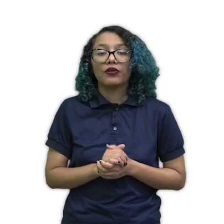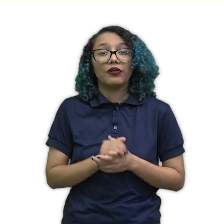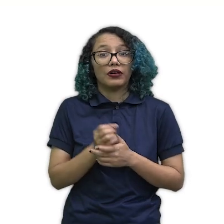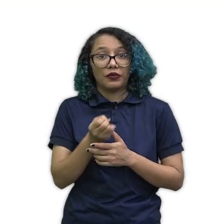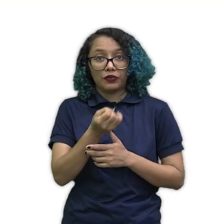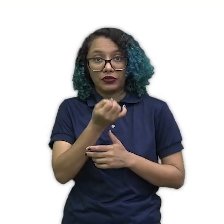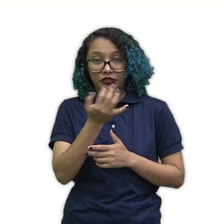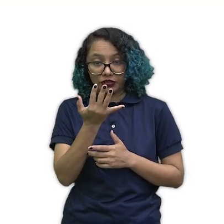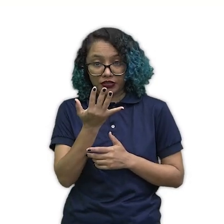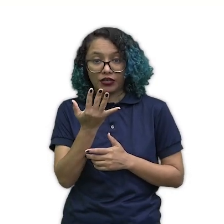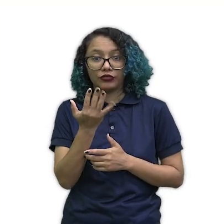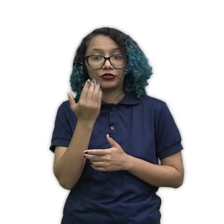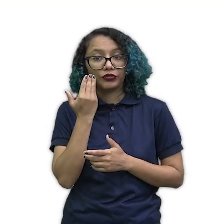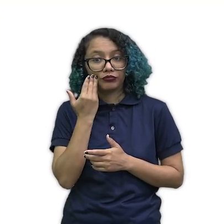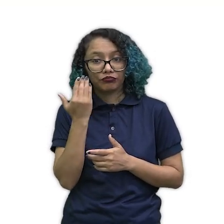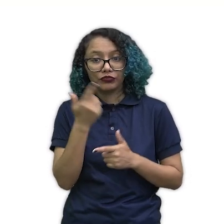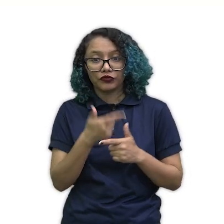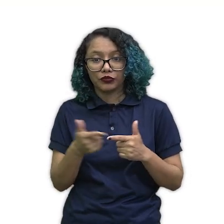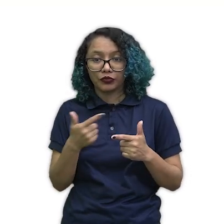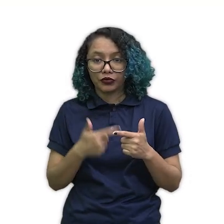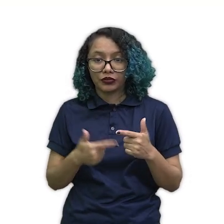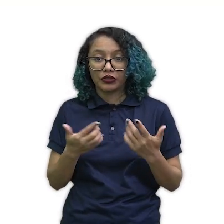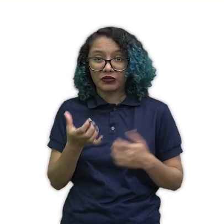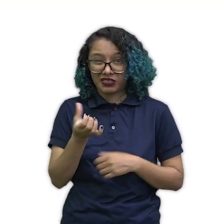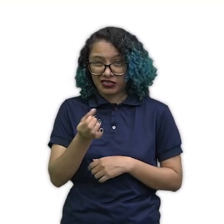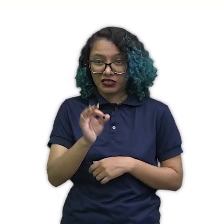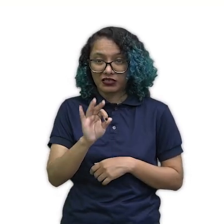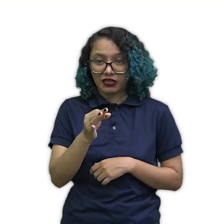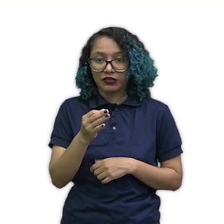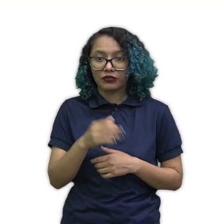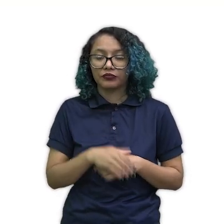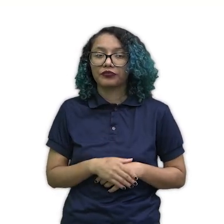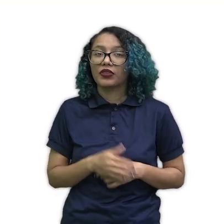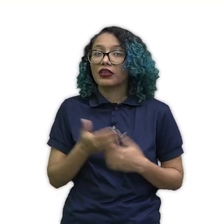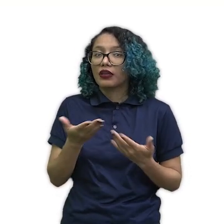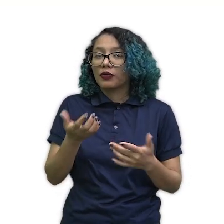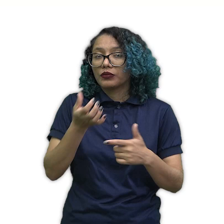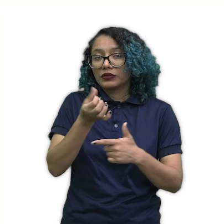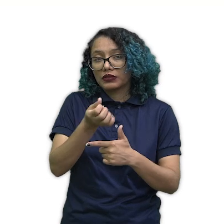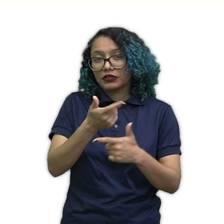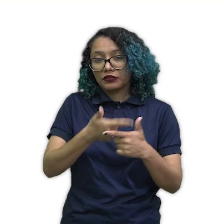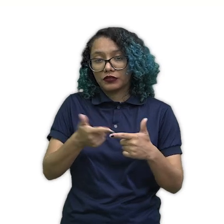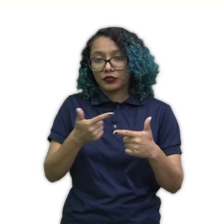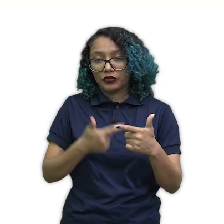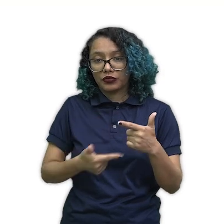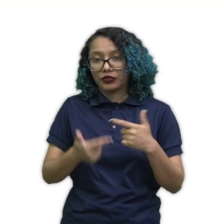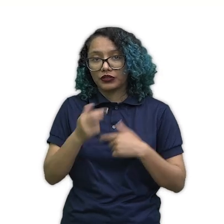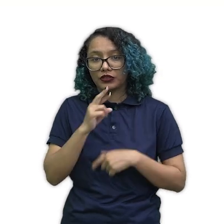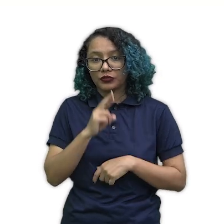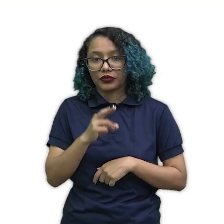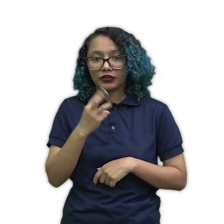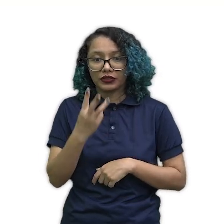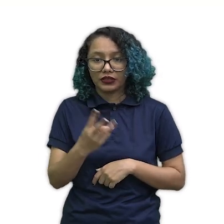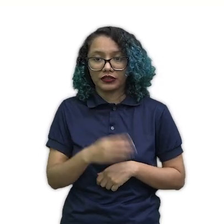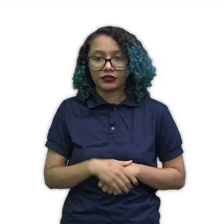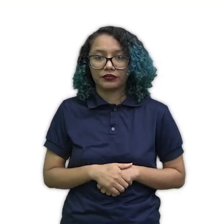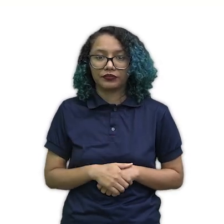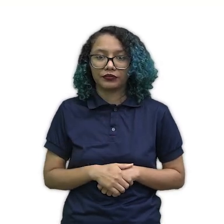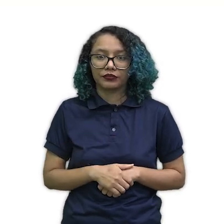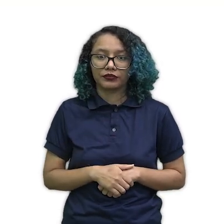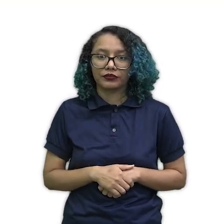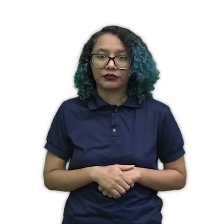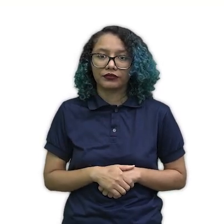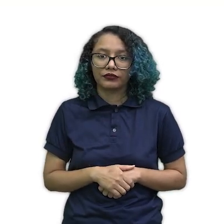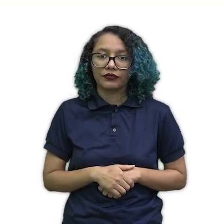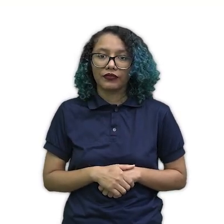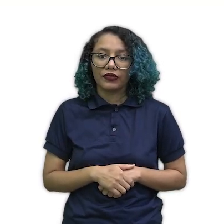e divide por 2. Como são 6 elementos, 6 dividido por 2, o resultado é 3.